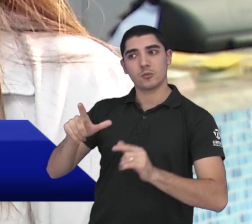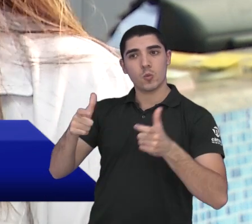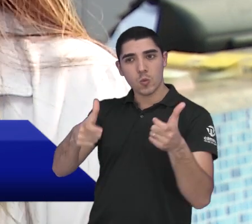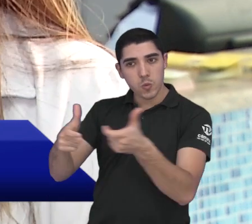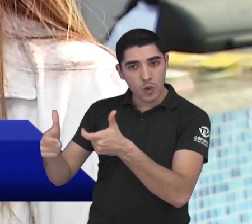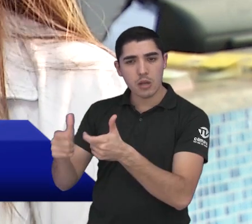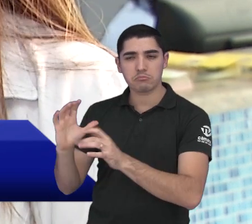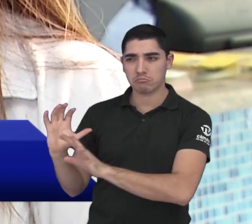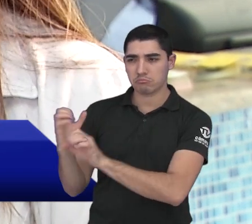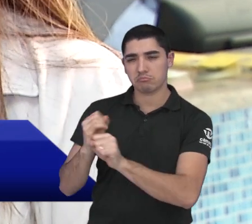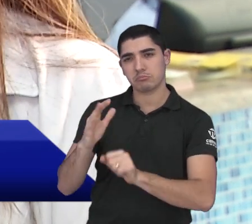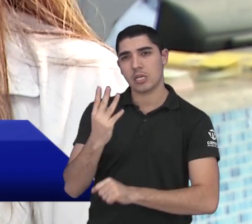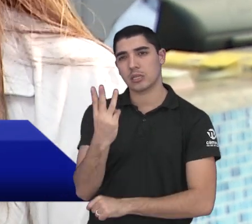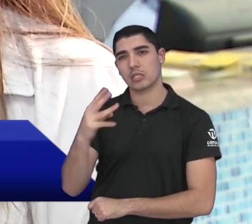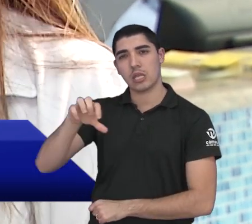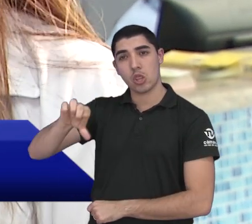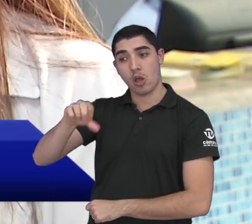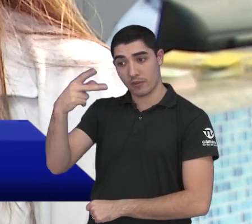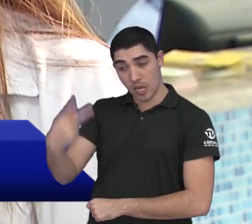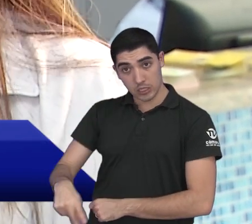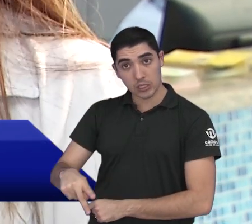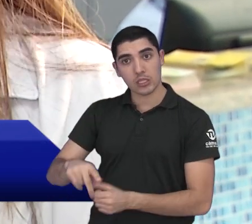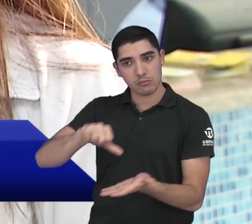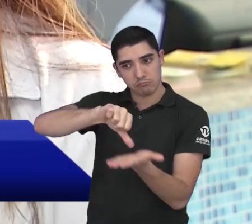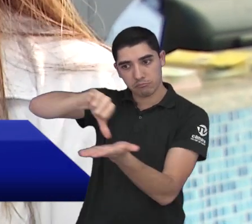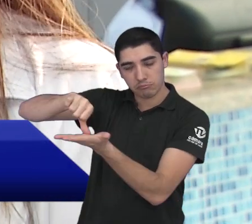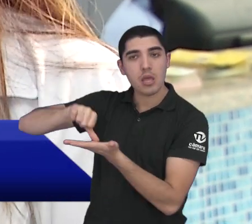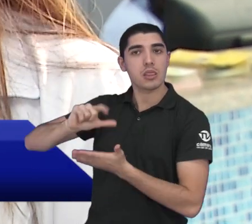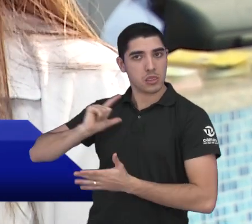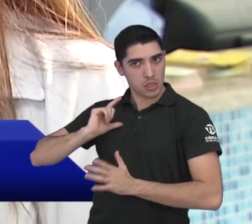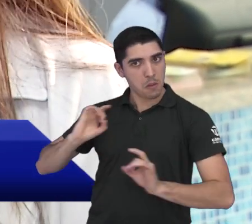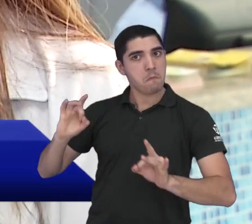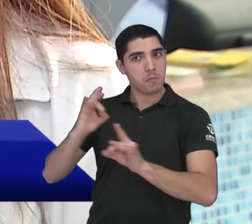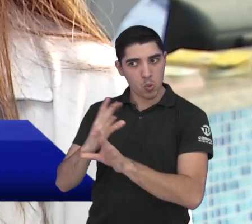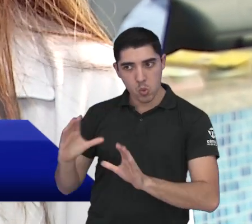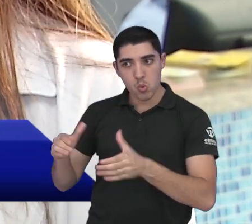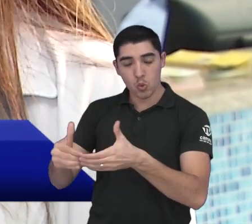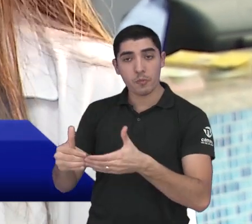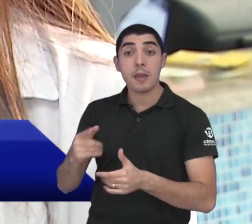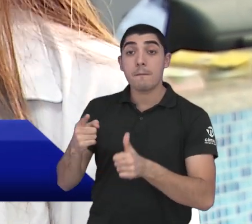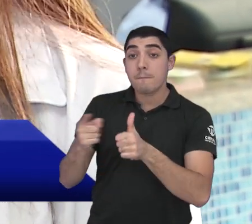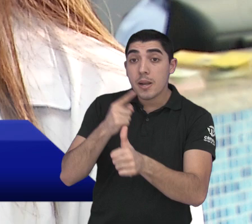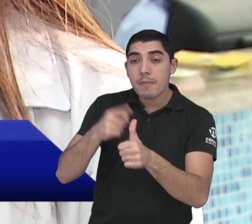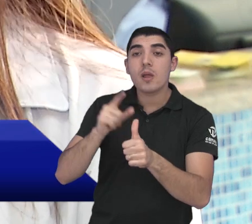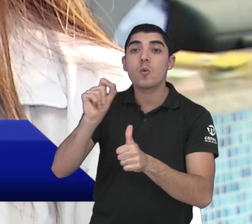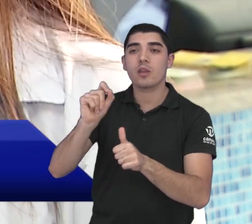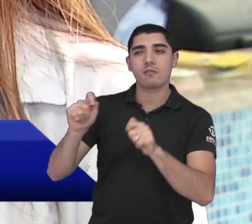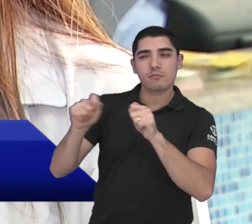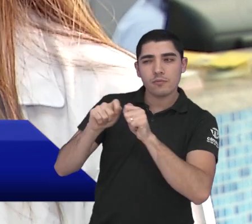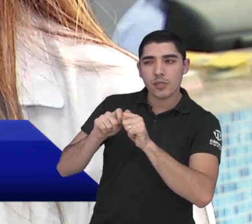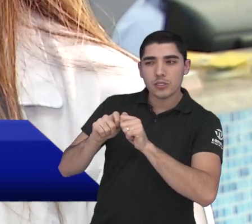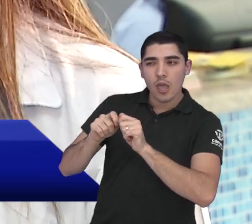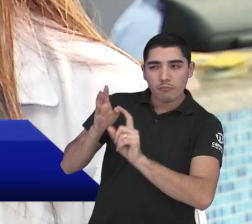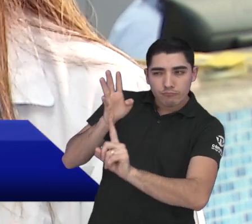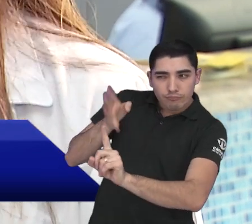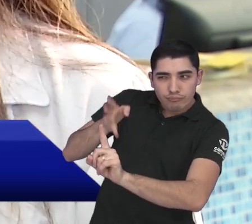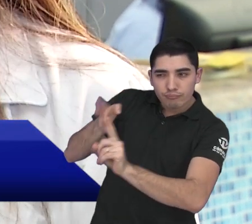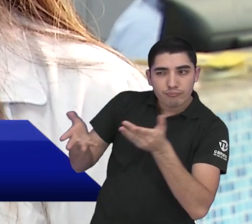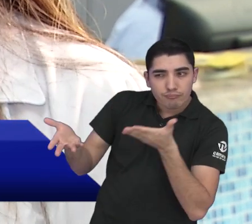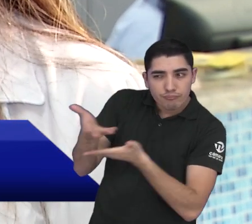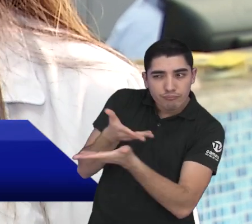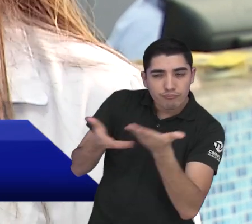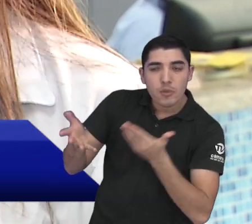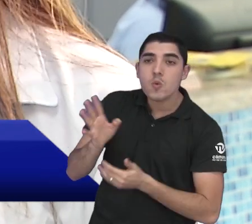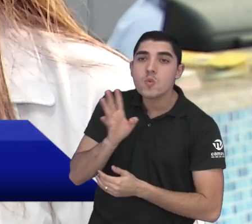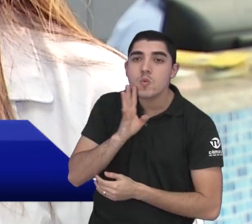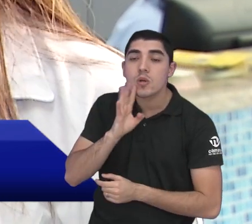unidades básicas de saúde. Atualmente, 39 unidades na cidade fazem isso. A gente começa com a captação através de uma anamnese